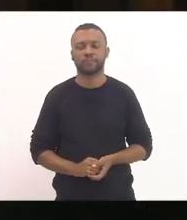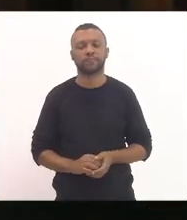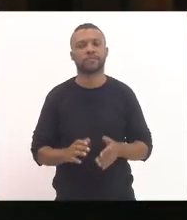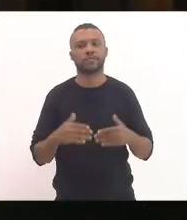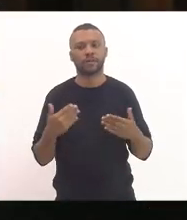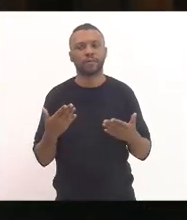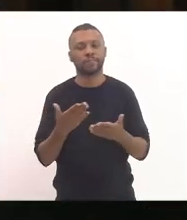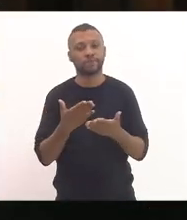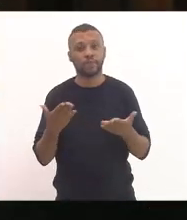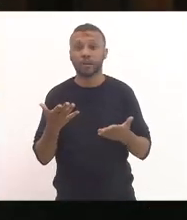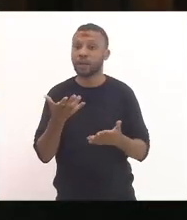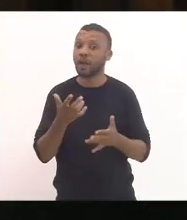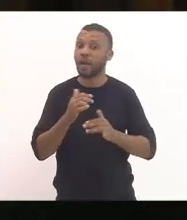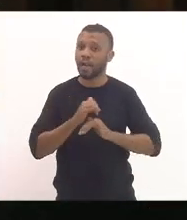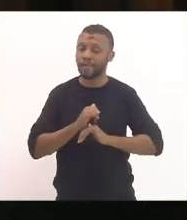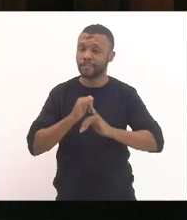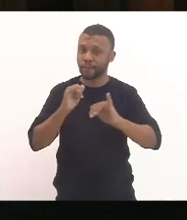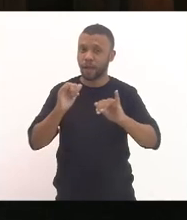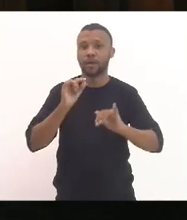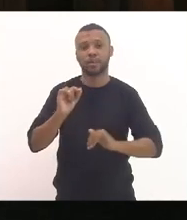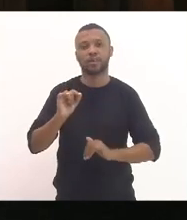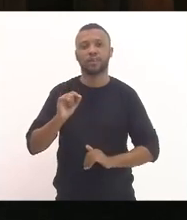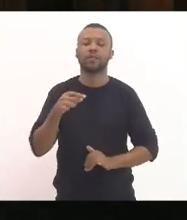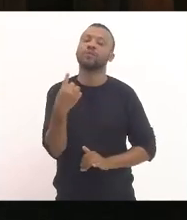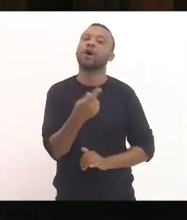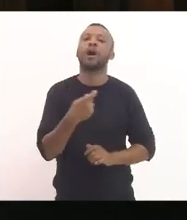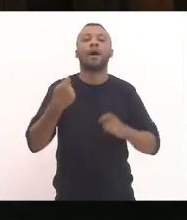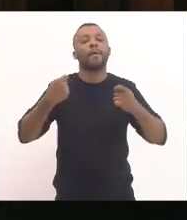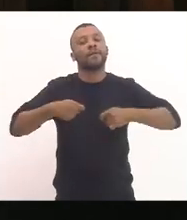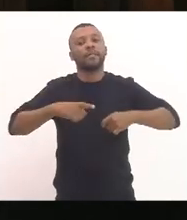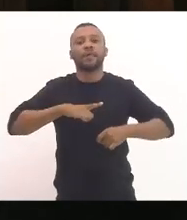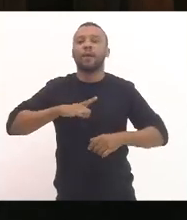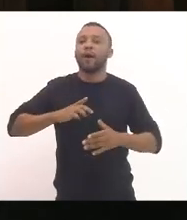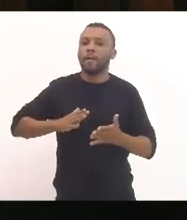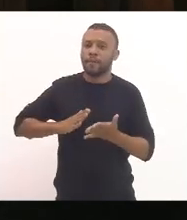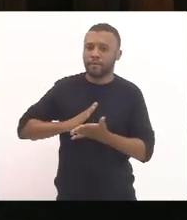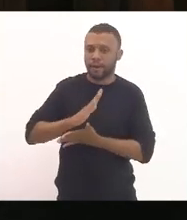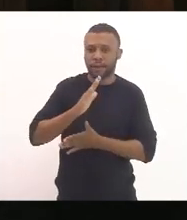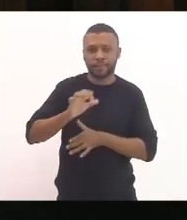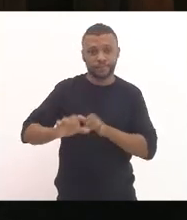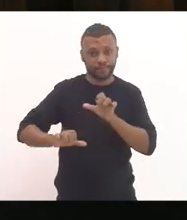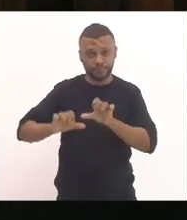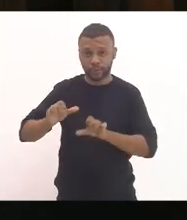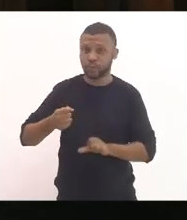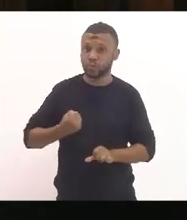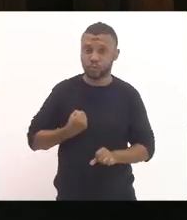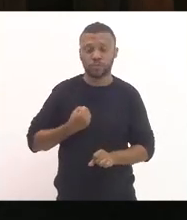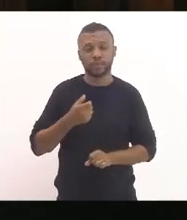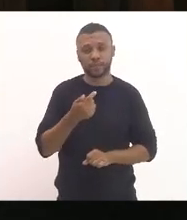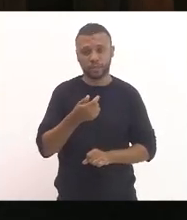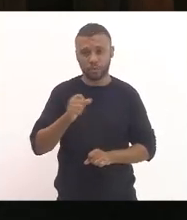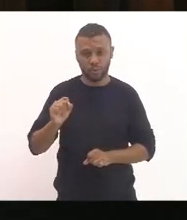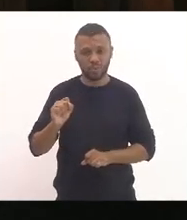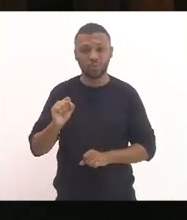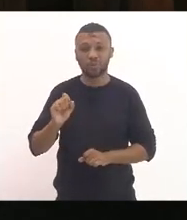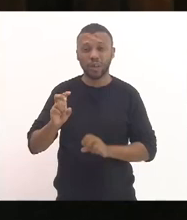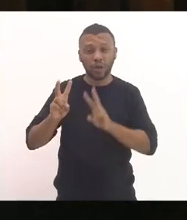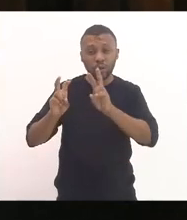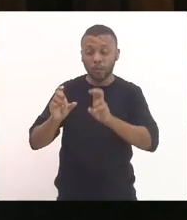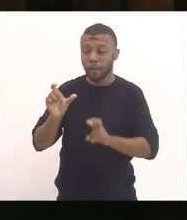volto a afirmar a necessidade de termos aprovado a modificativa 78 do plano de saúde